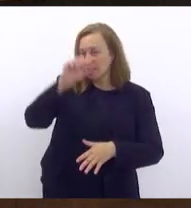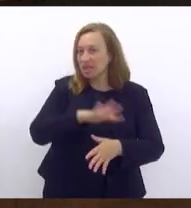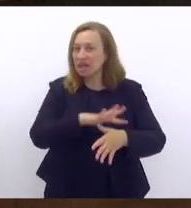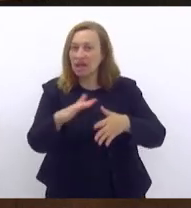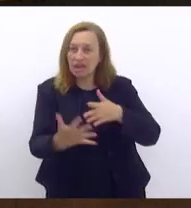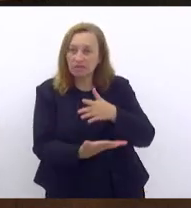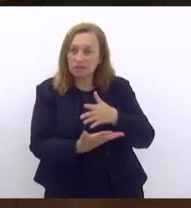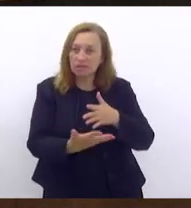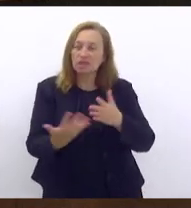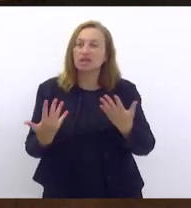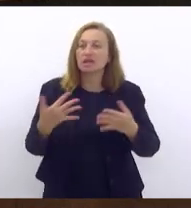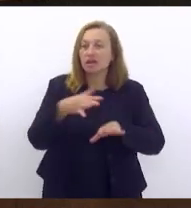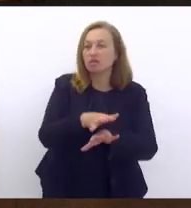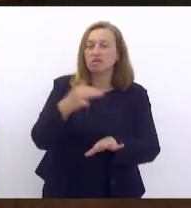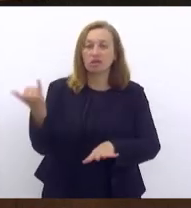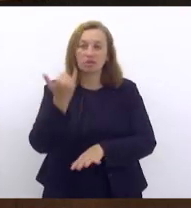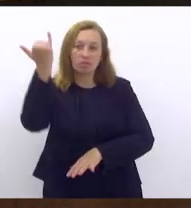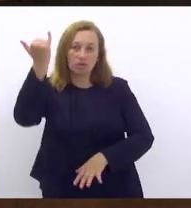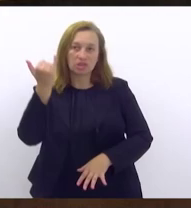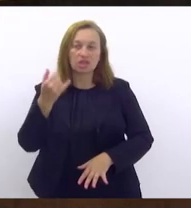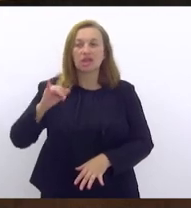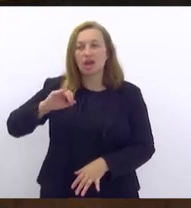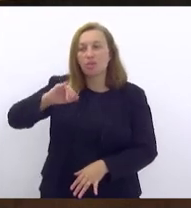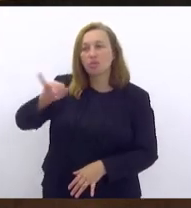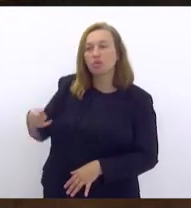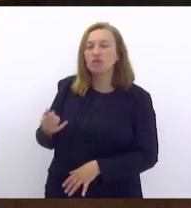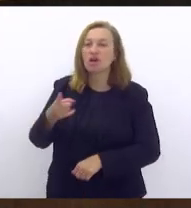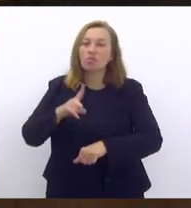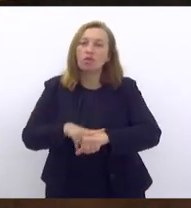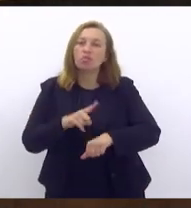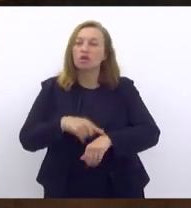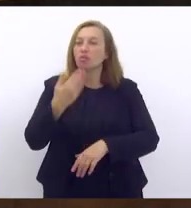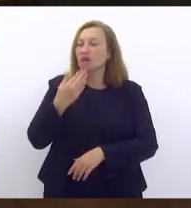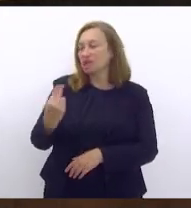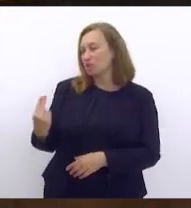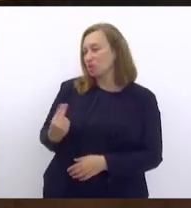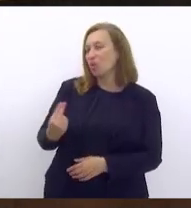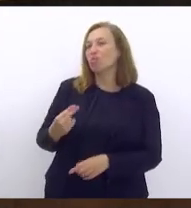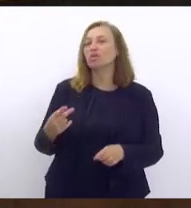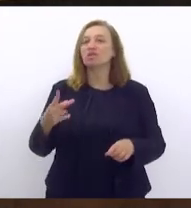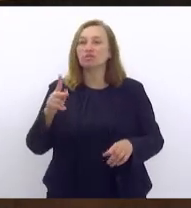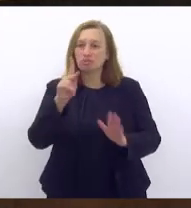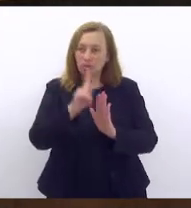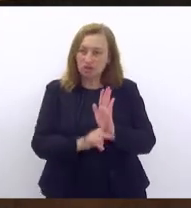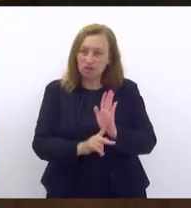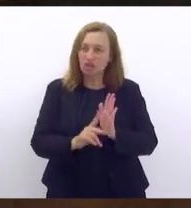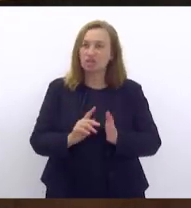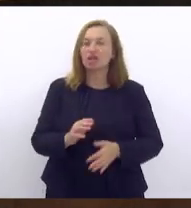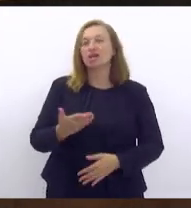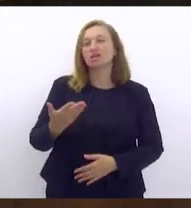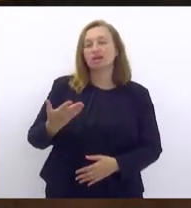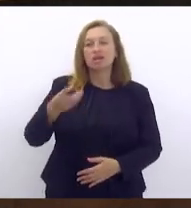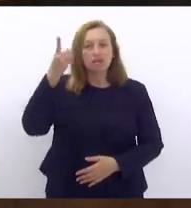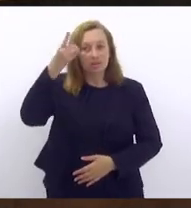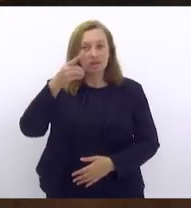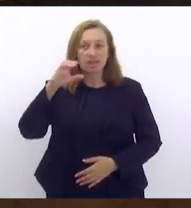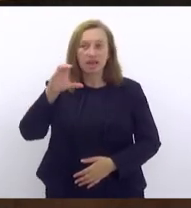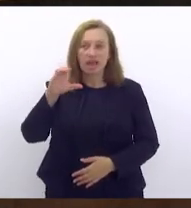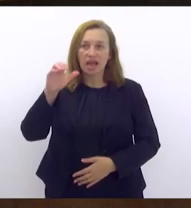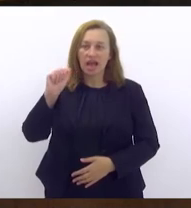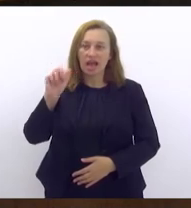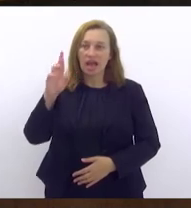né? Isso que é o mais importante. É aproveitar o momento e pedir a coautoria desse projeto ao nosso deputado Carlinhos.